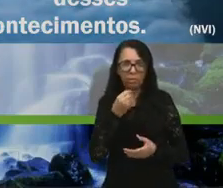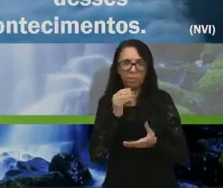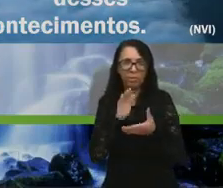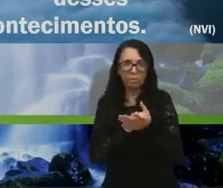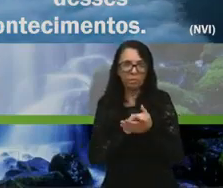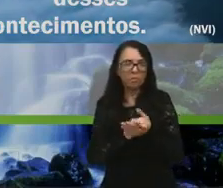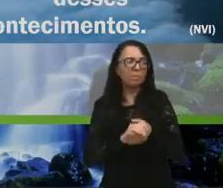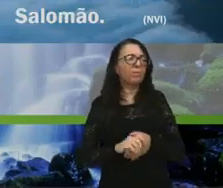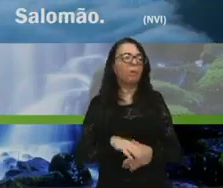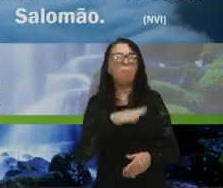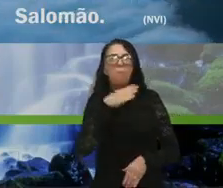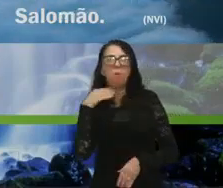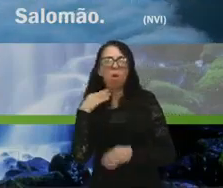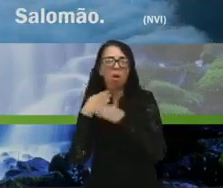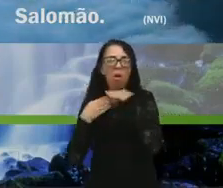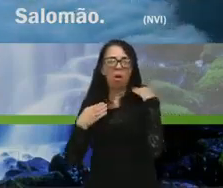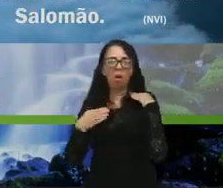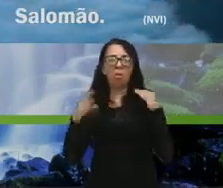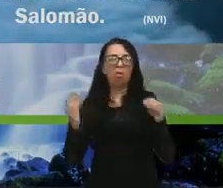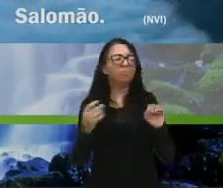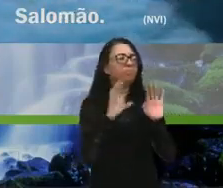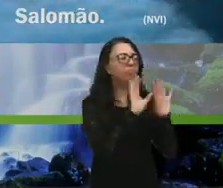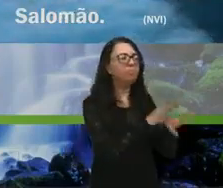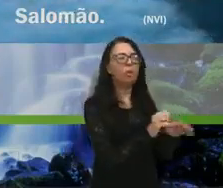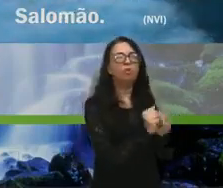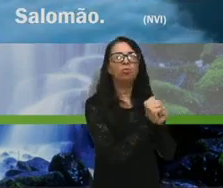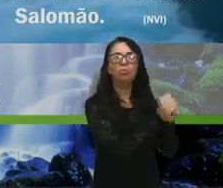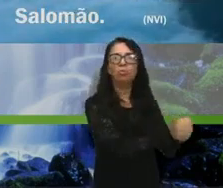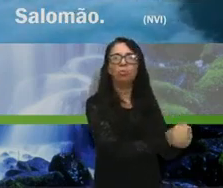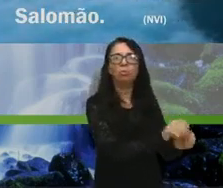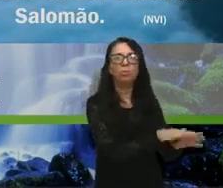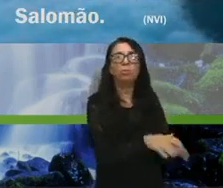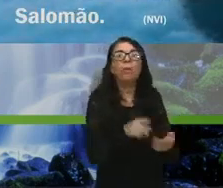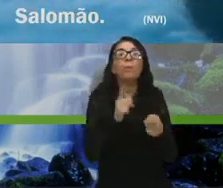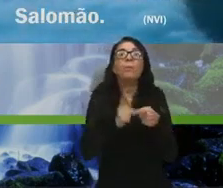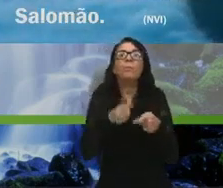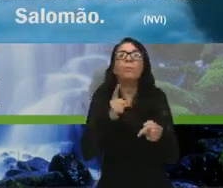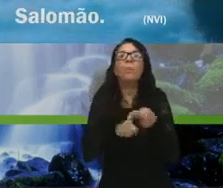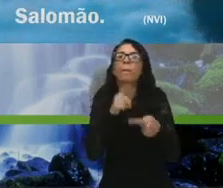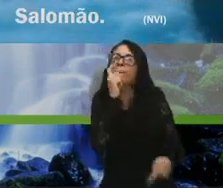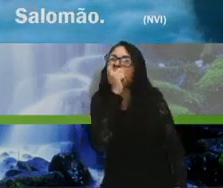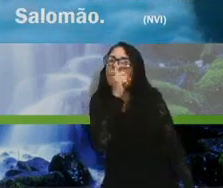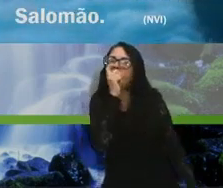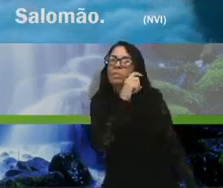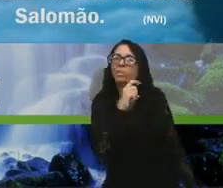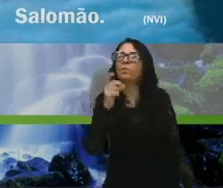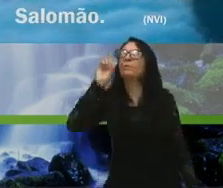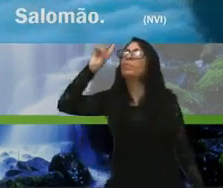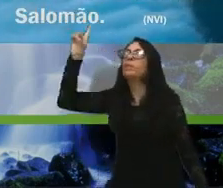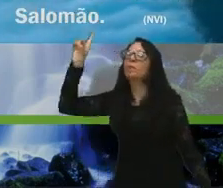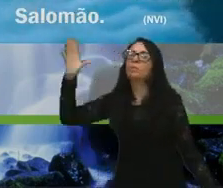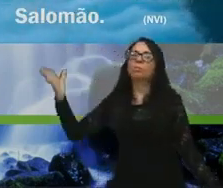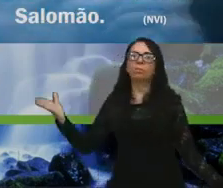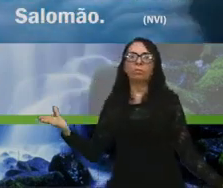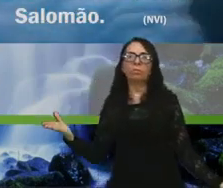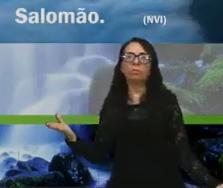lamentável saber que na igreja há pessoas com intenções e motivações malignas. É